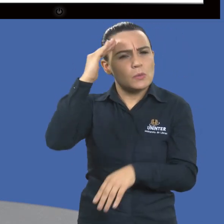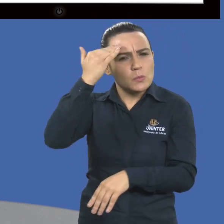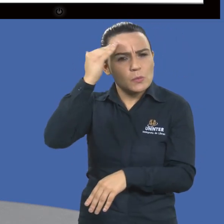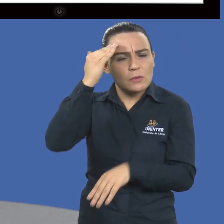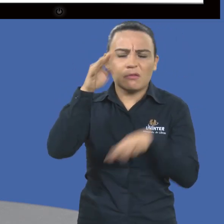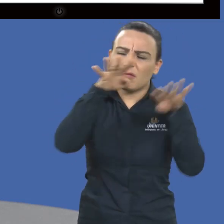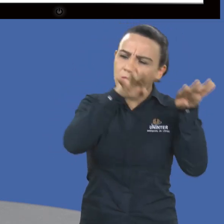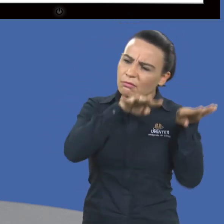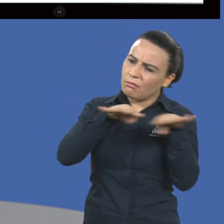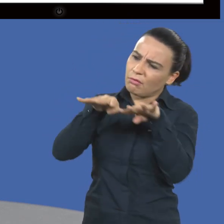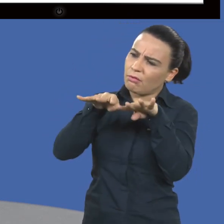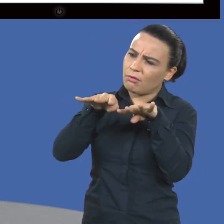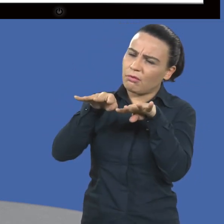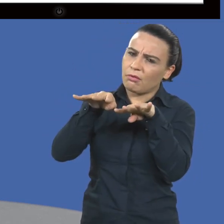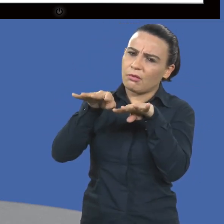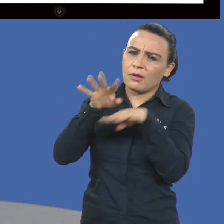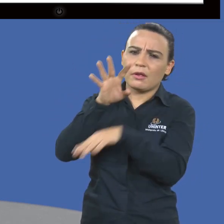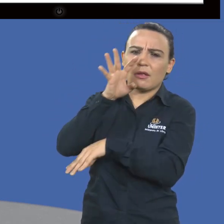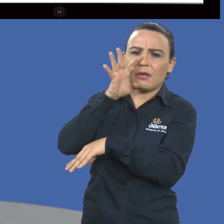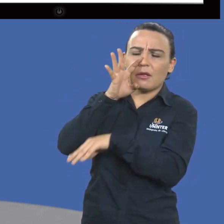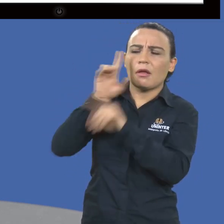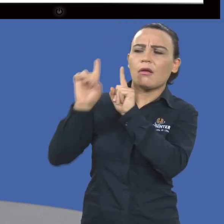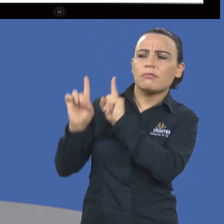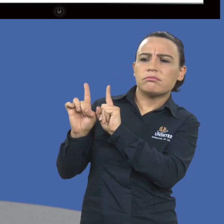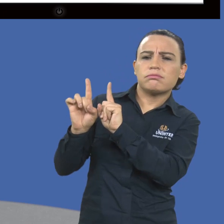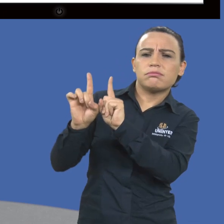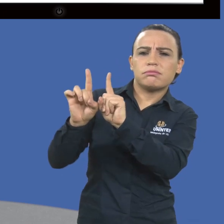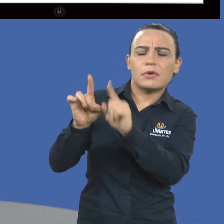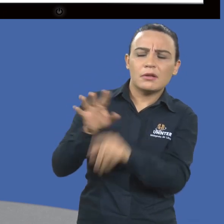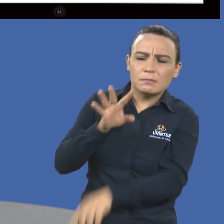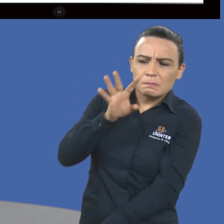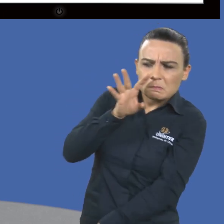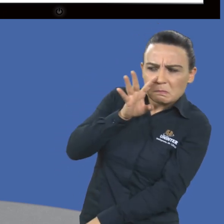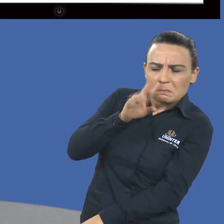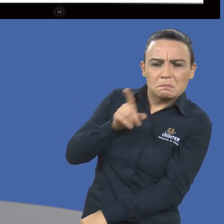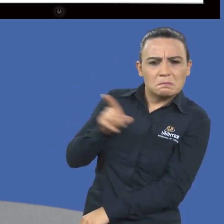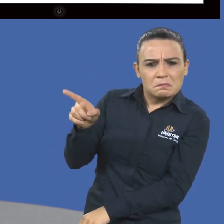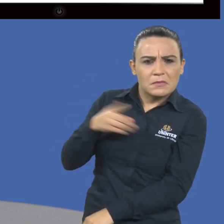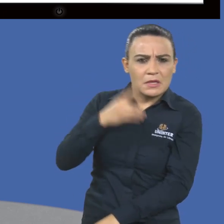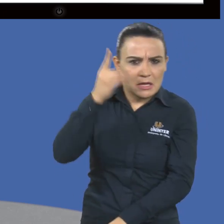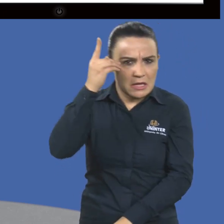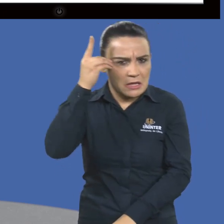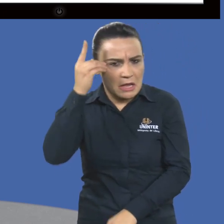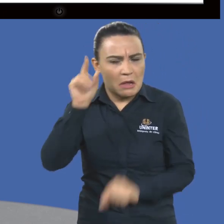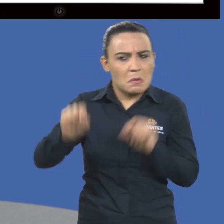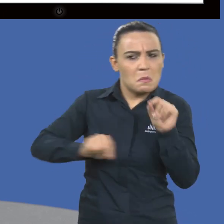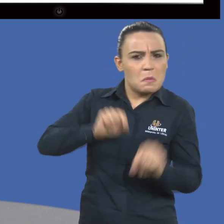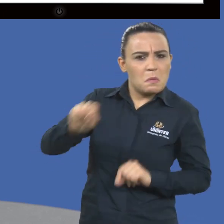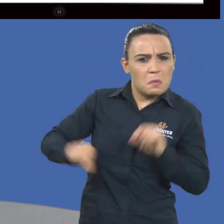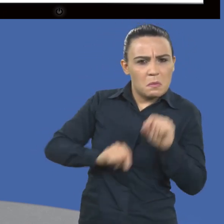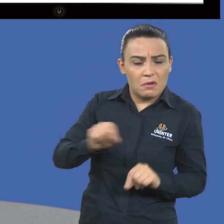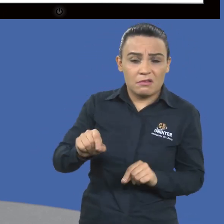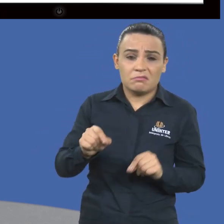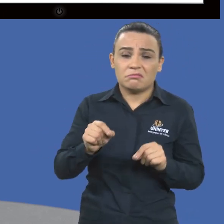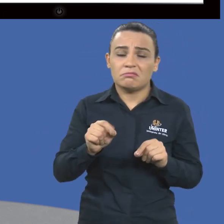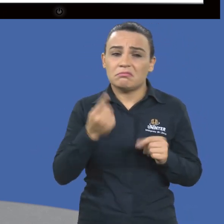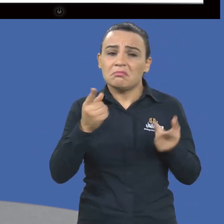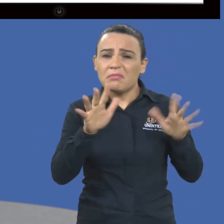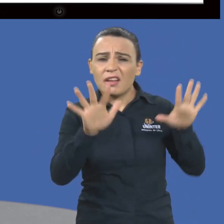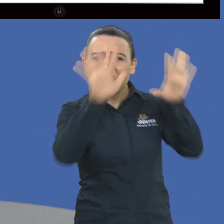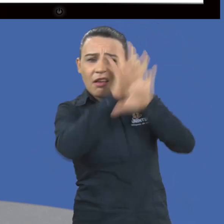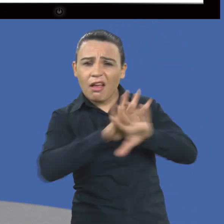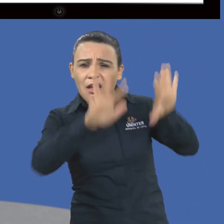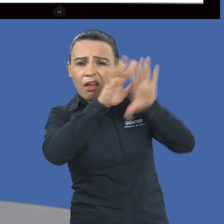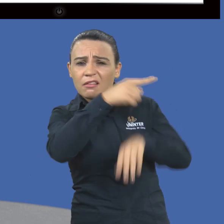entendem param e ficam olhando aquele casal passar. Então nós temos que quebrar